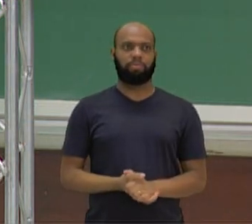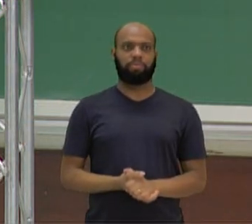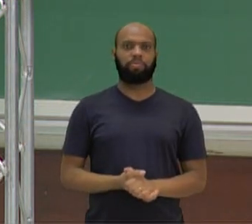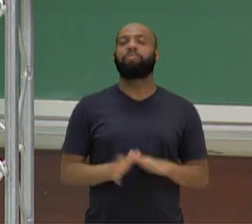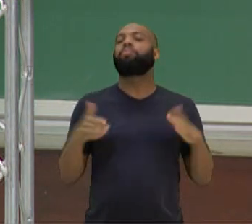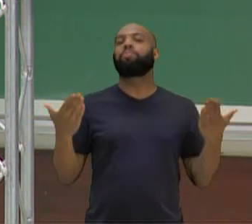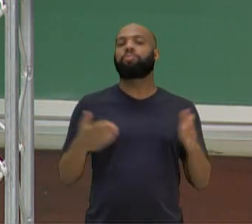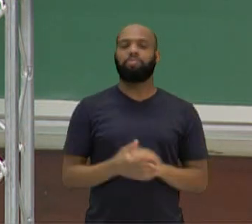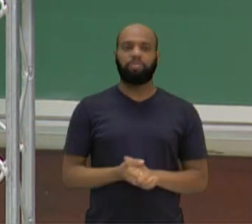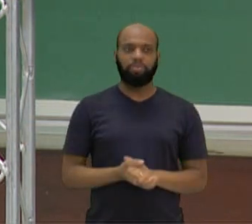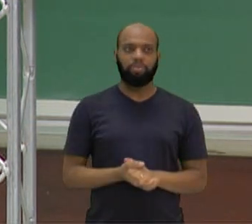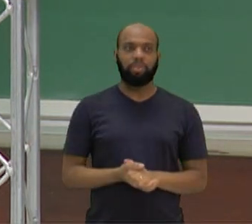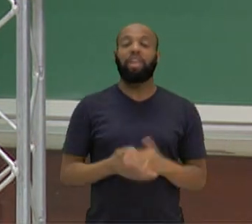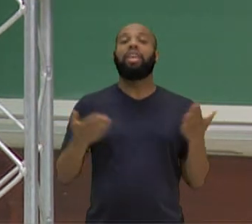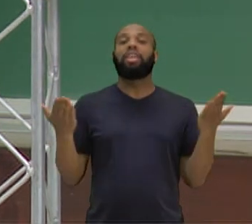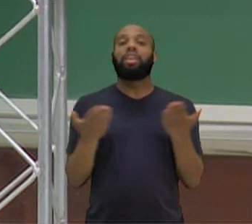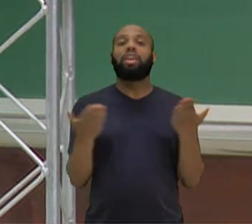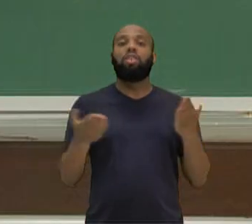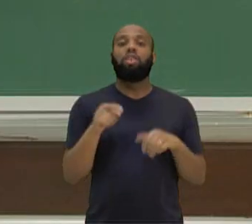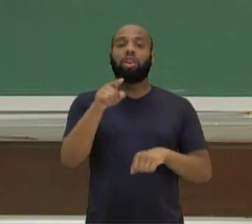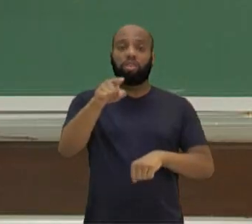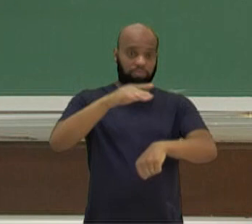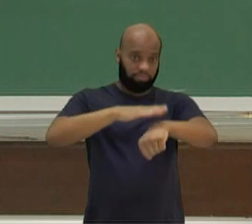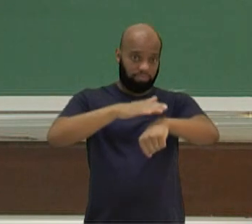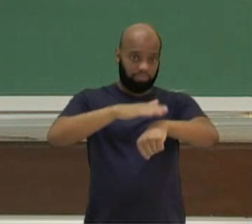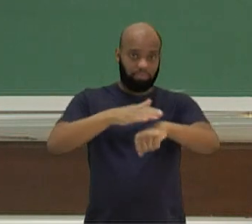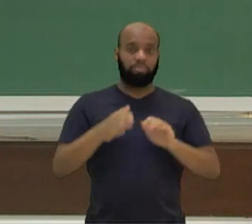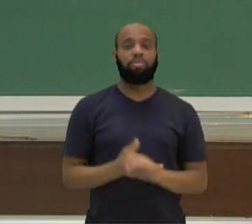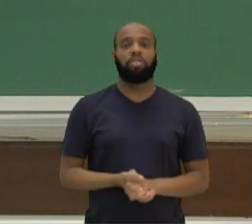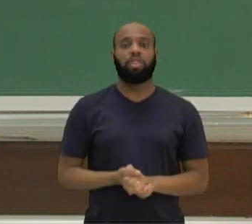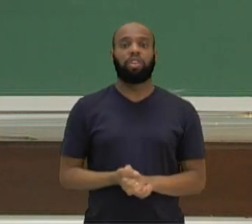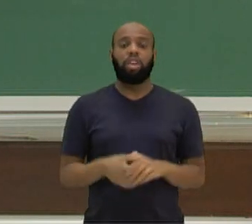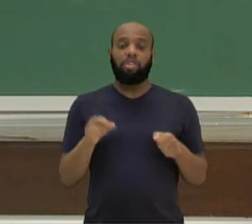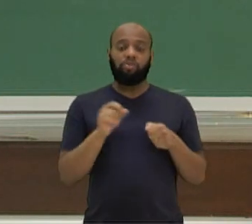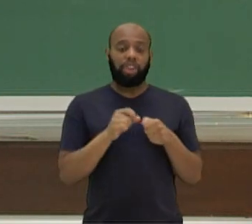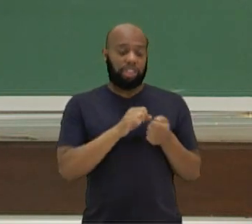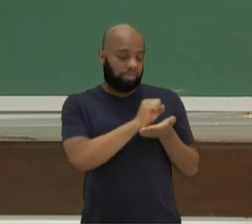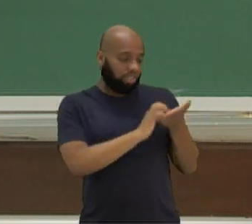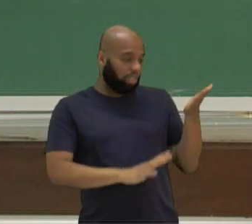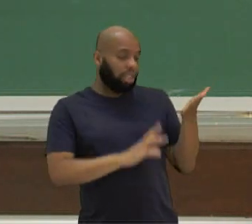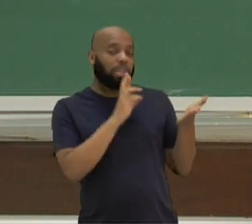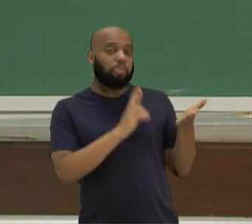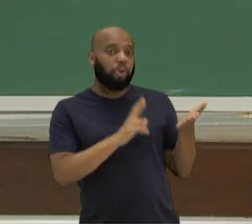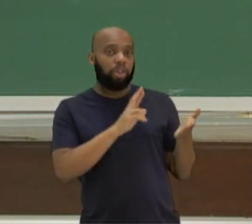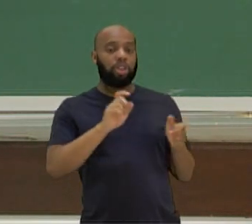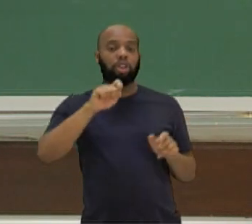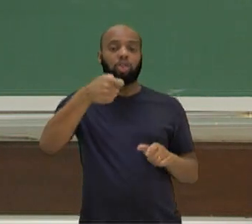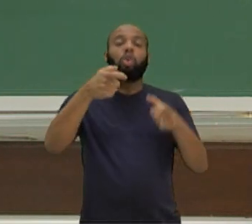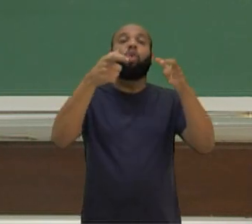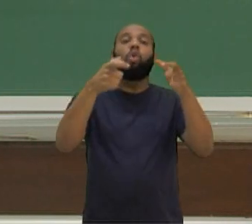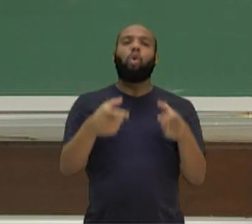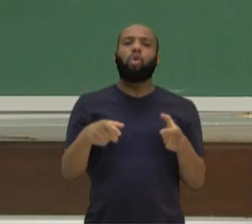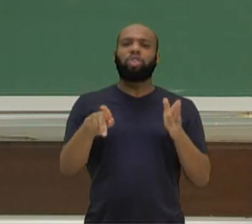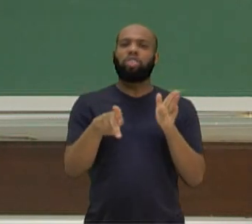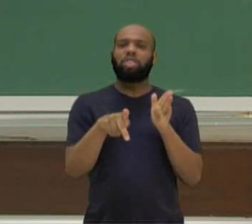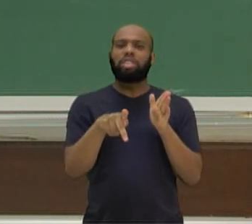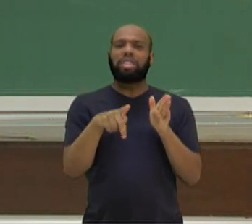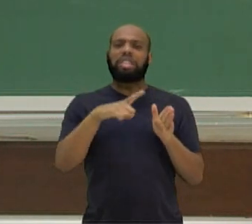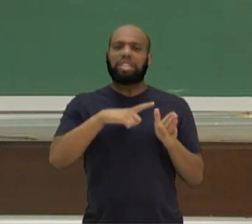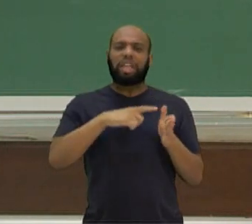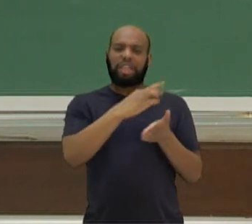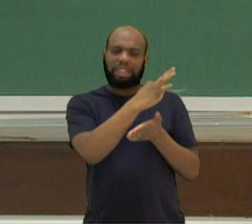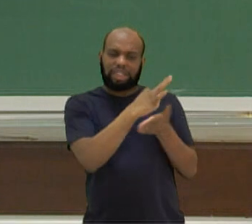E aí? Agora vocês vão fazer um exercício sobre onde as crônicas circulam.